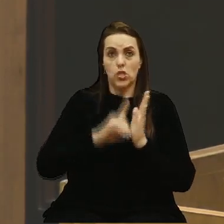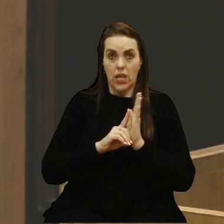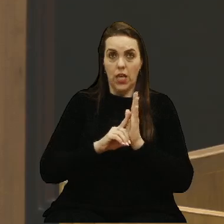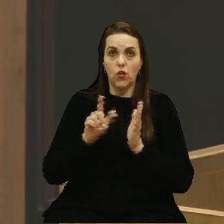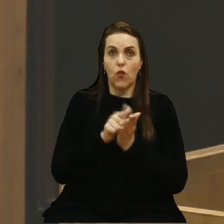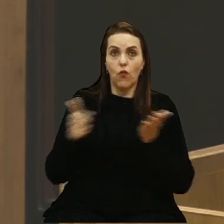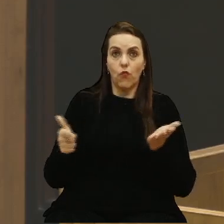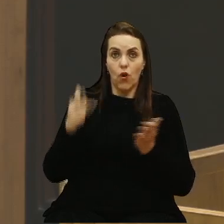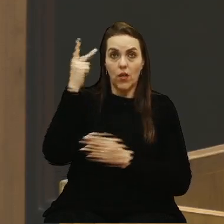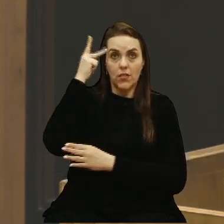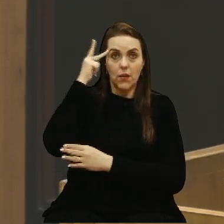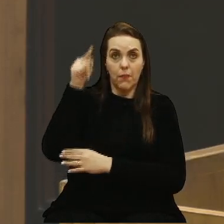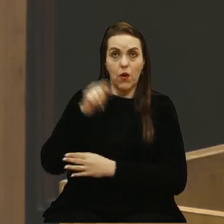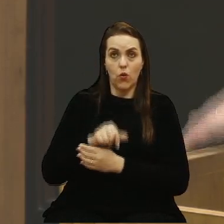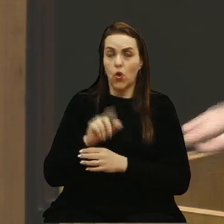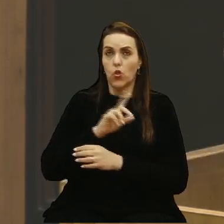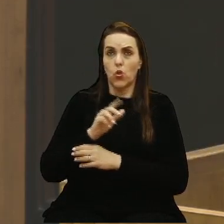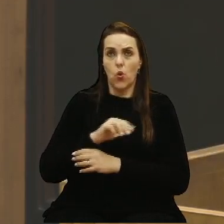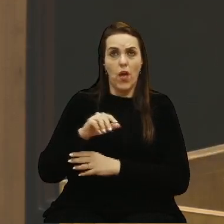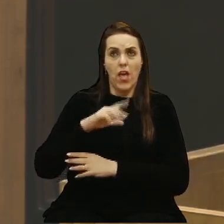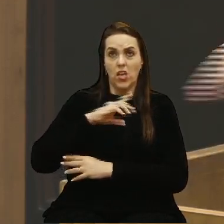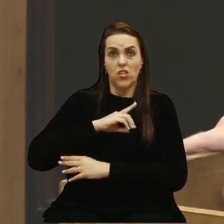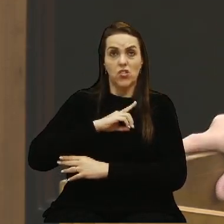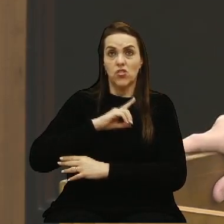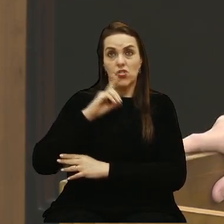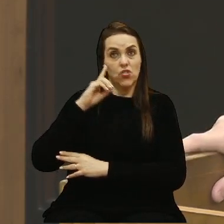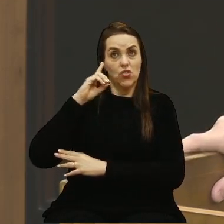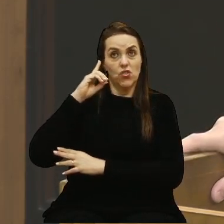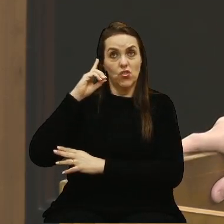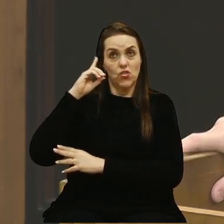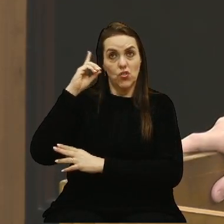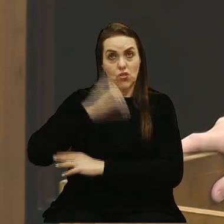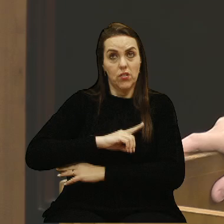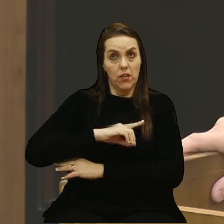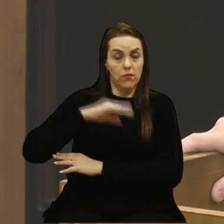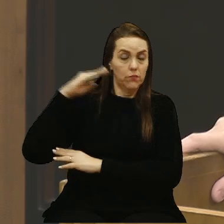Paulo, porque não é o direito do Lula falar e nem do Bolsonaro falar, é eu de ouvir.